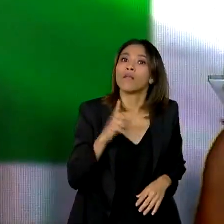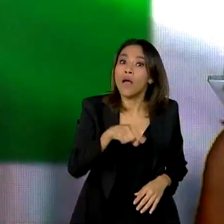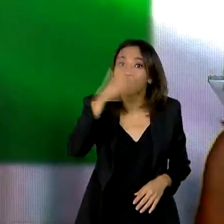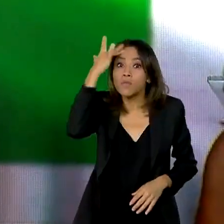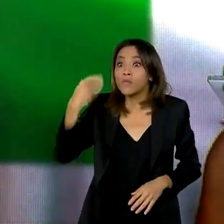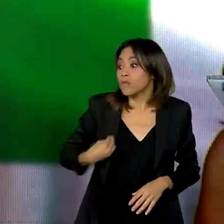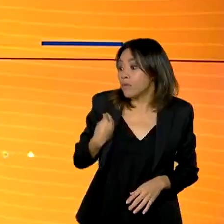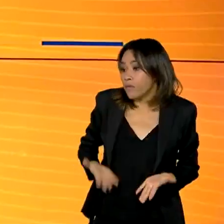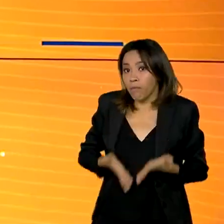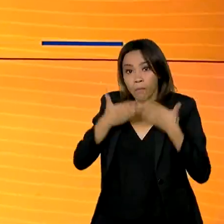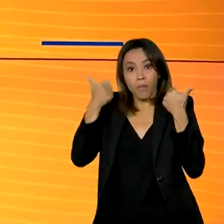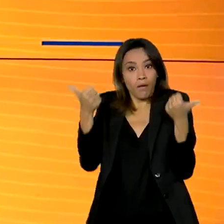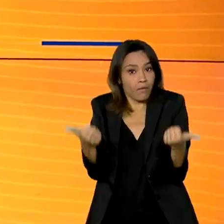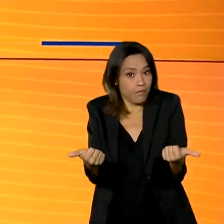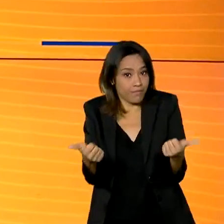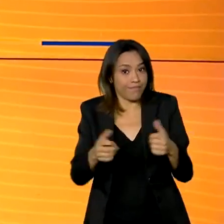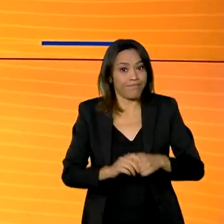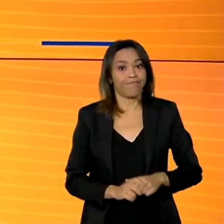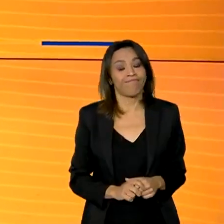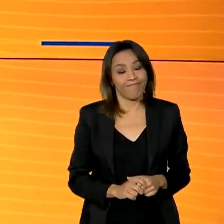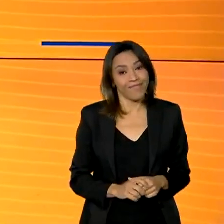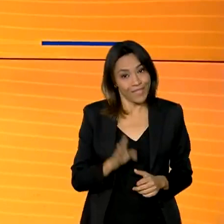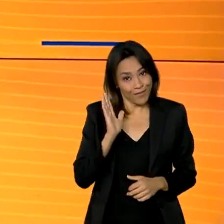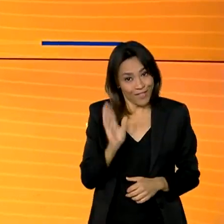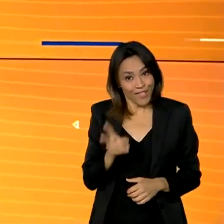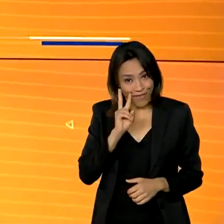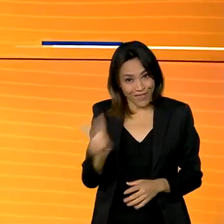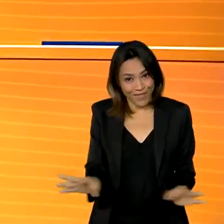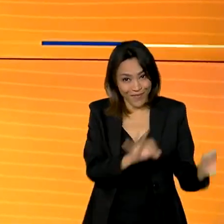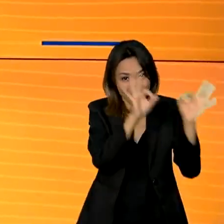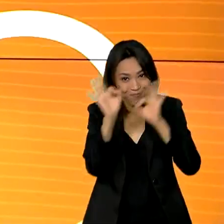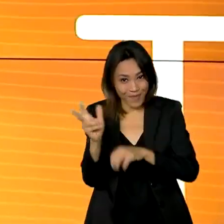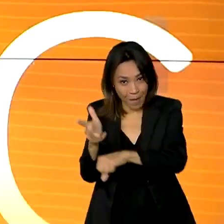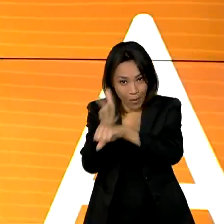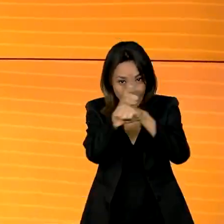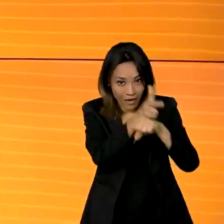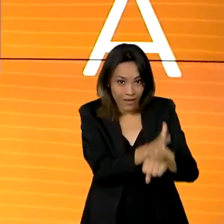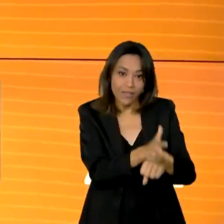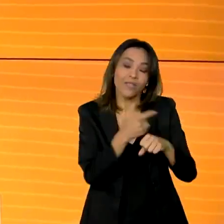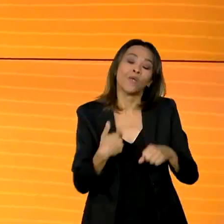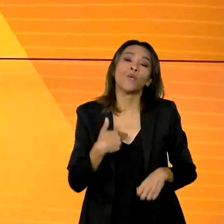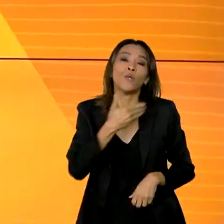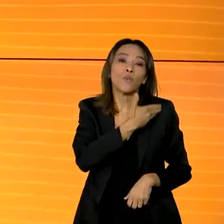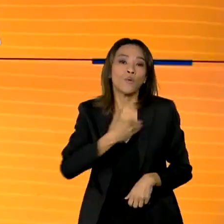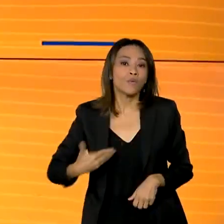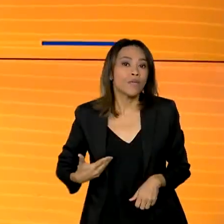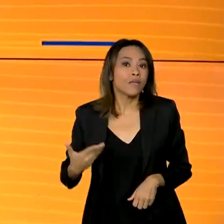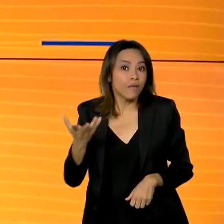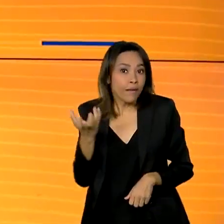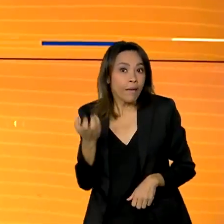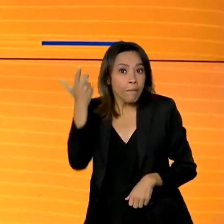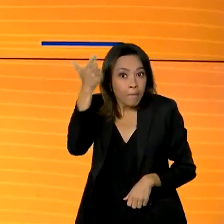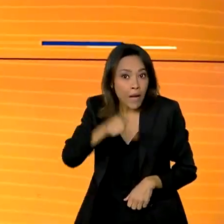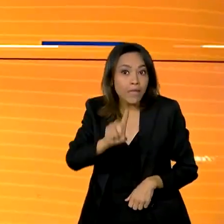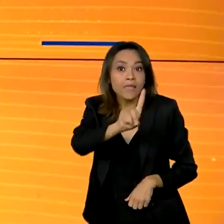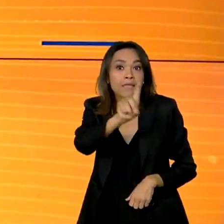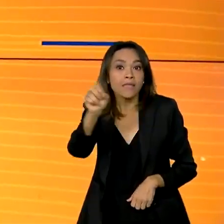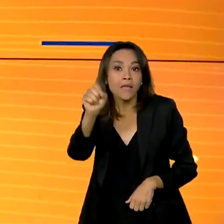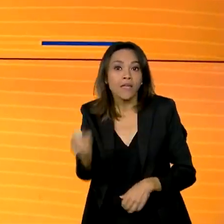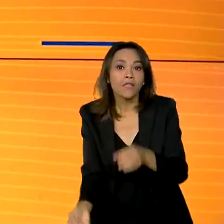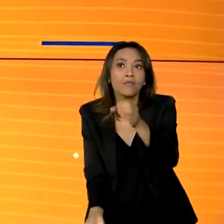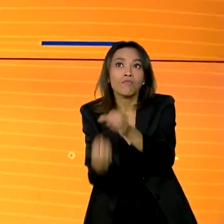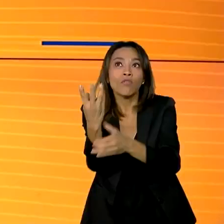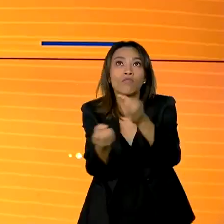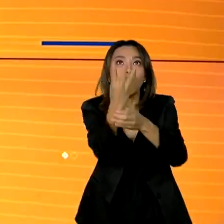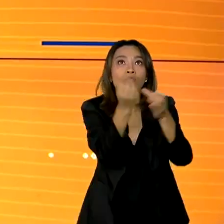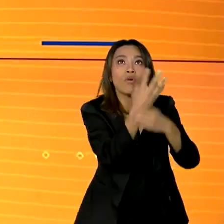viverem melhor. E como a gente viu aí na reportagem, a previsão do governo é construir mais 100 unidades de institutos federais pelo